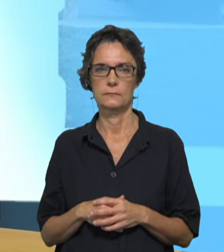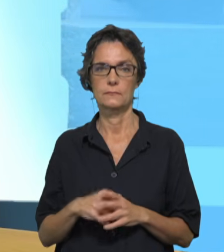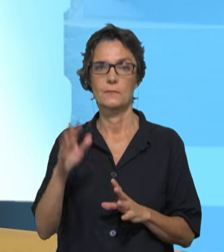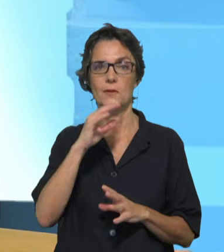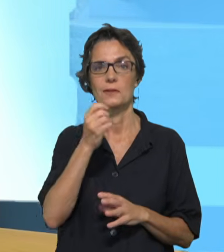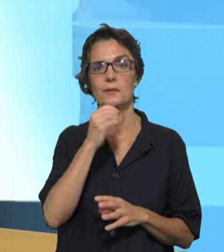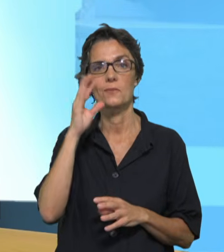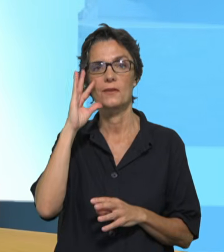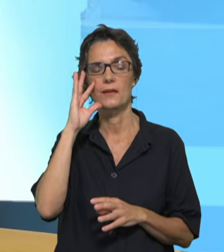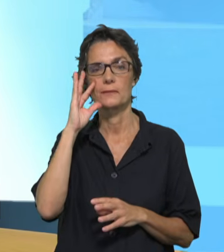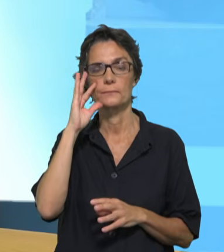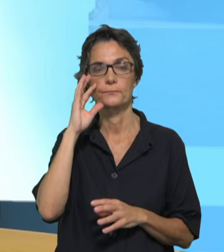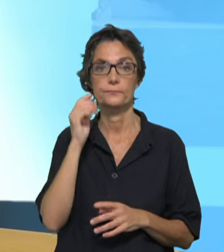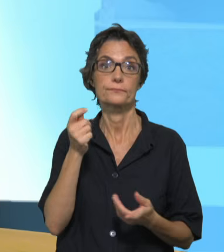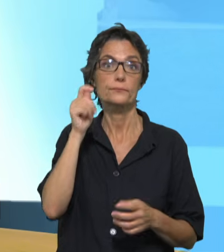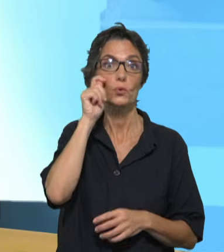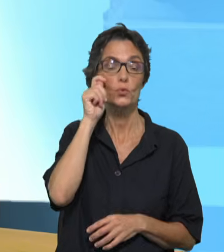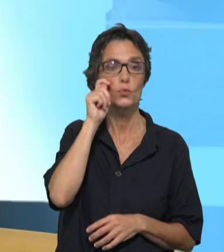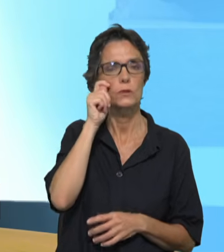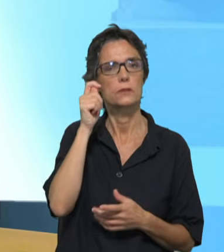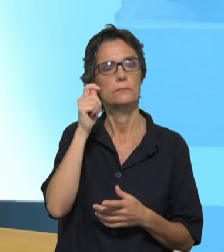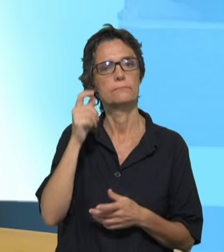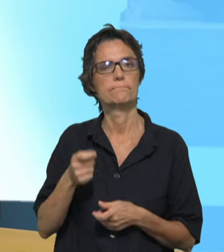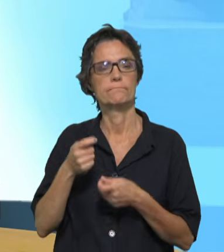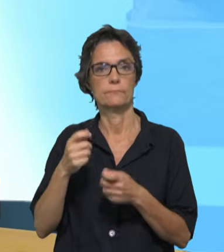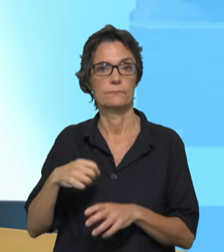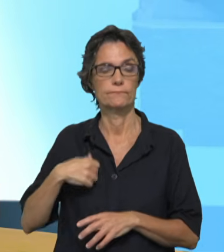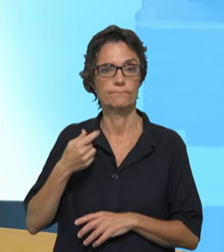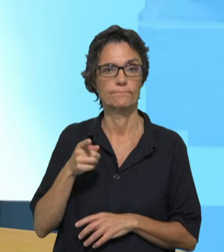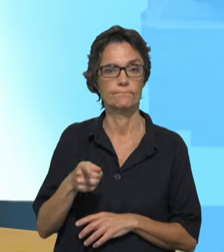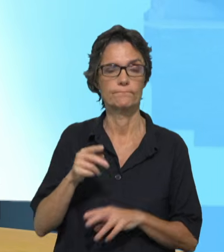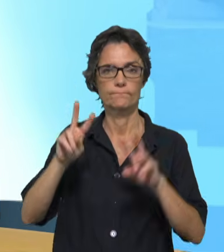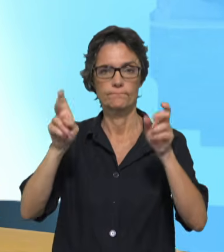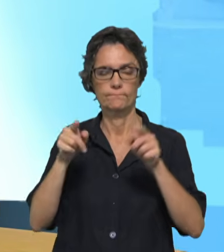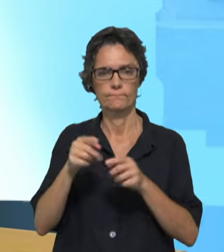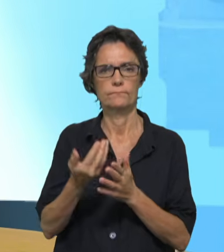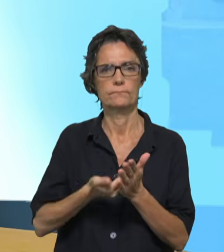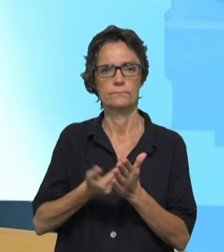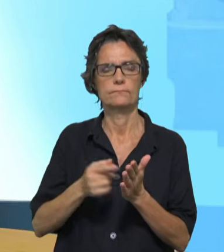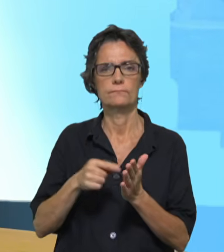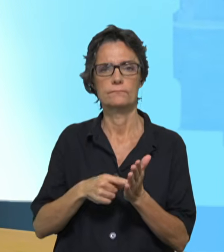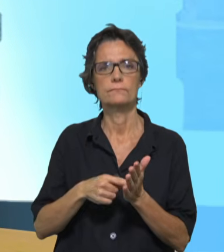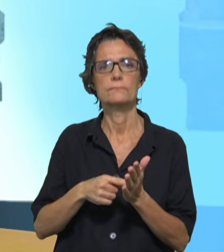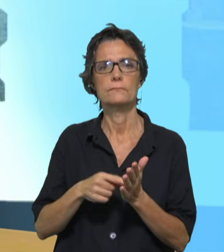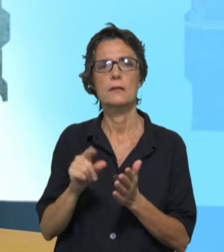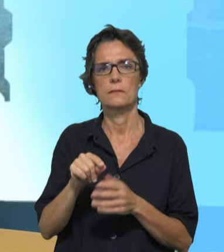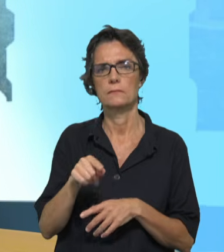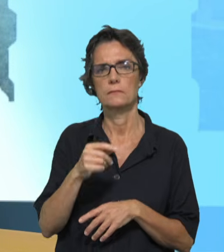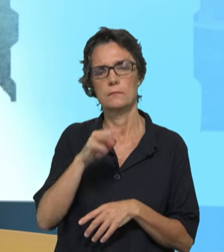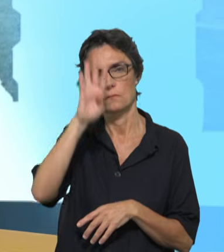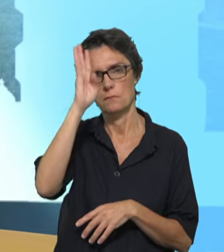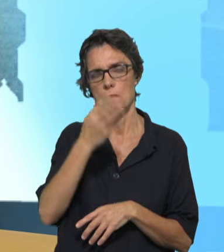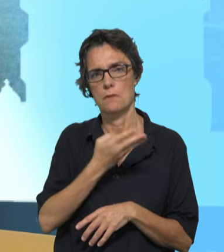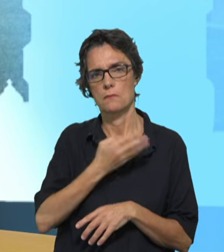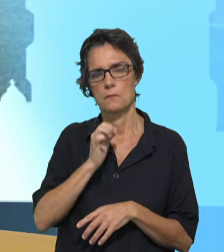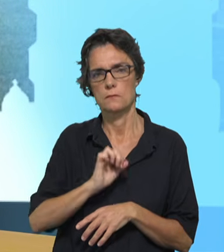Olá, muito boa tarde. Turismo e investimentos verdes é o tema de um documento e, sobretudo, de uma proposta do Papa Francisco para o